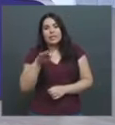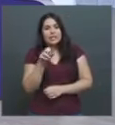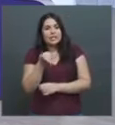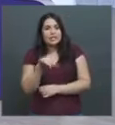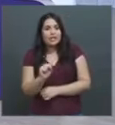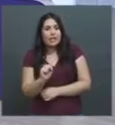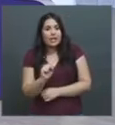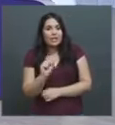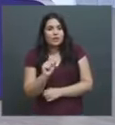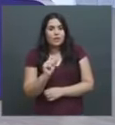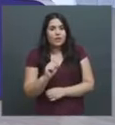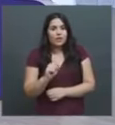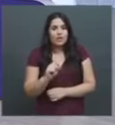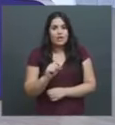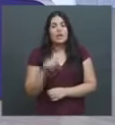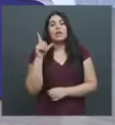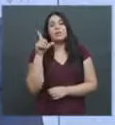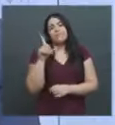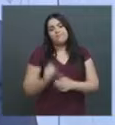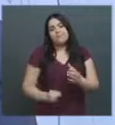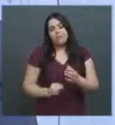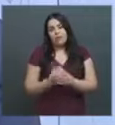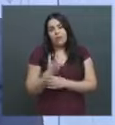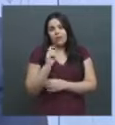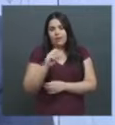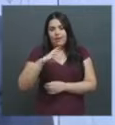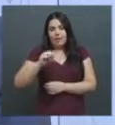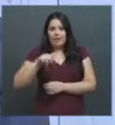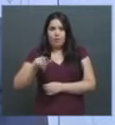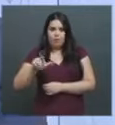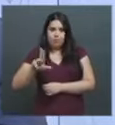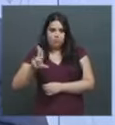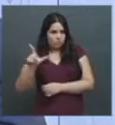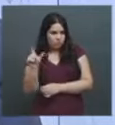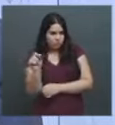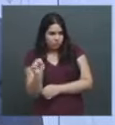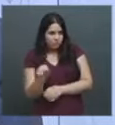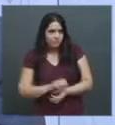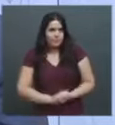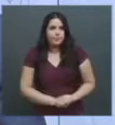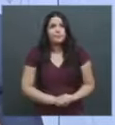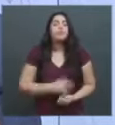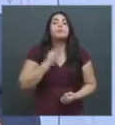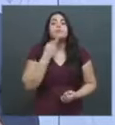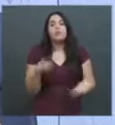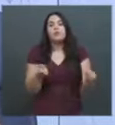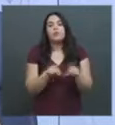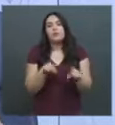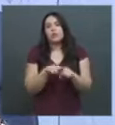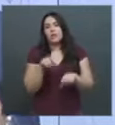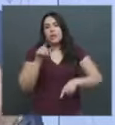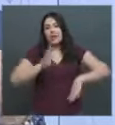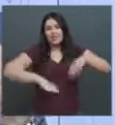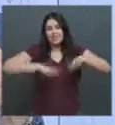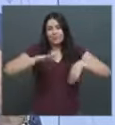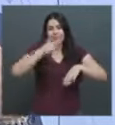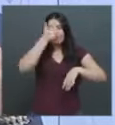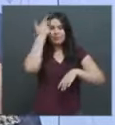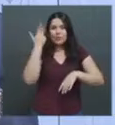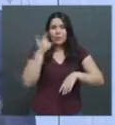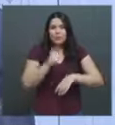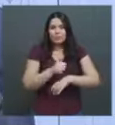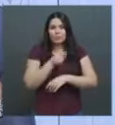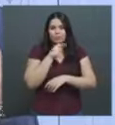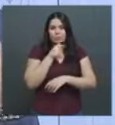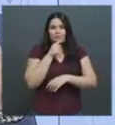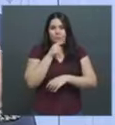a se aderirem e formar cálculos. E sem dizer que, às vezes, a pessoa enche a bexiga tanto